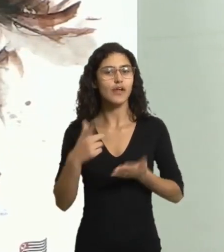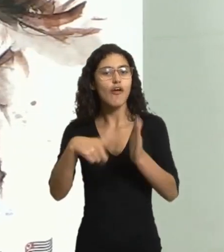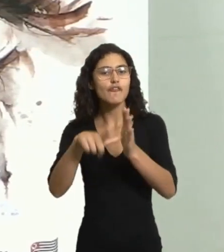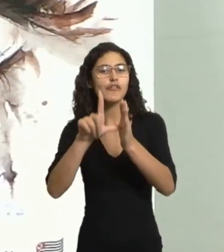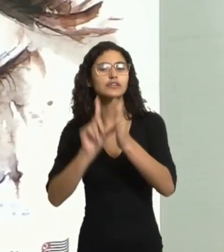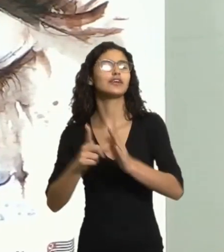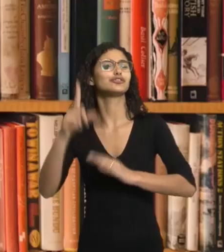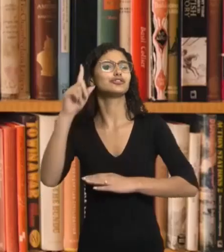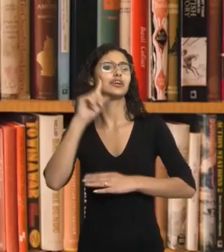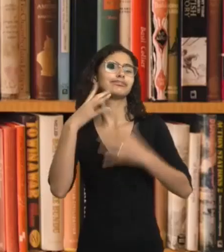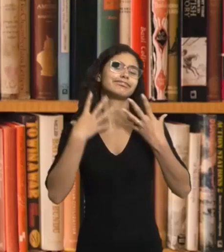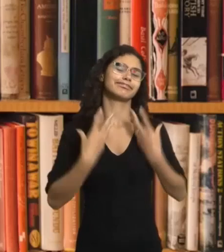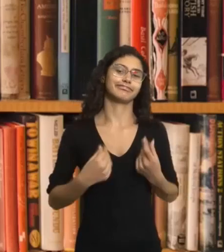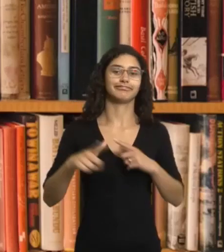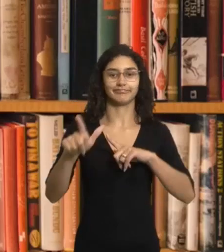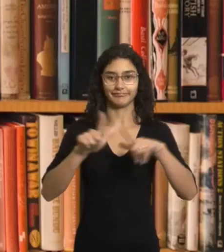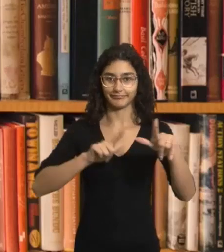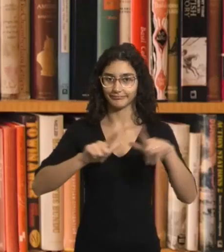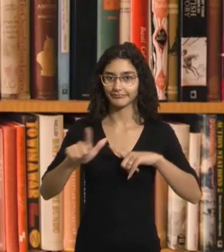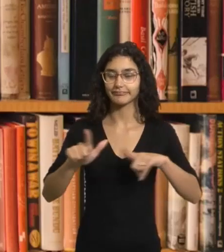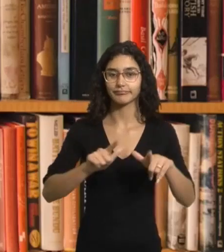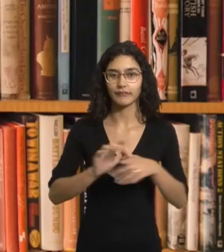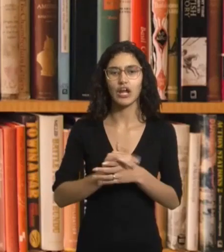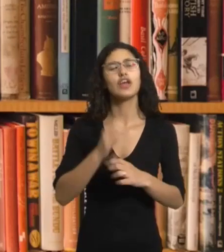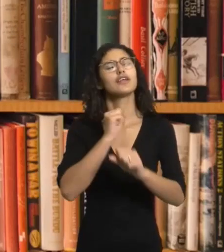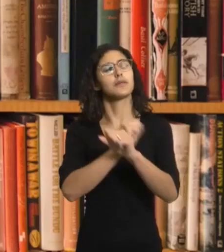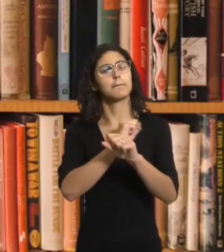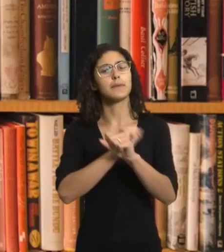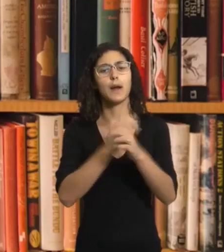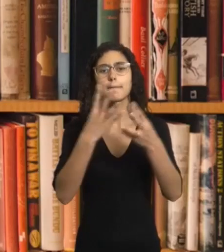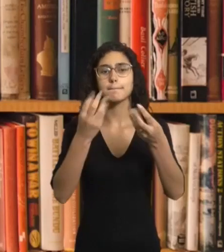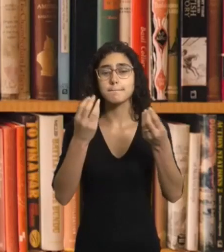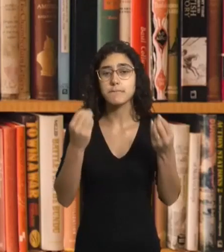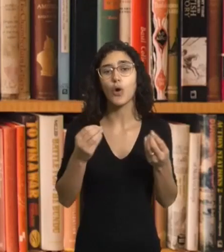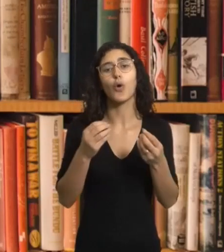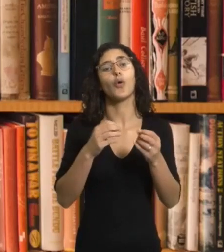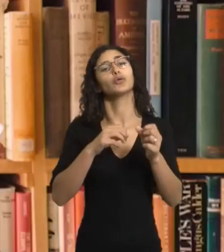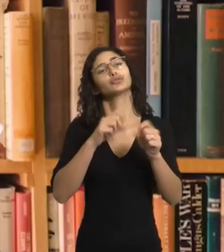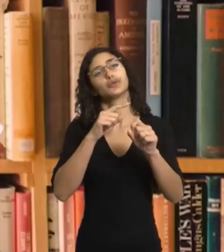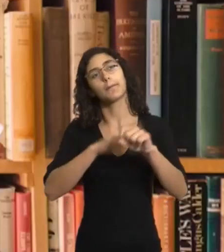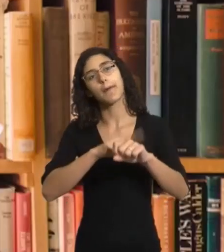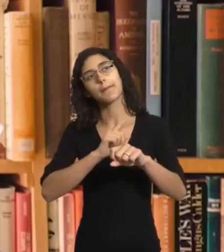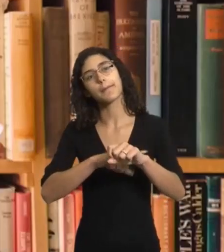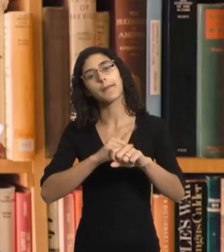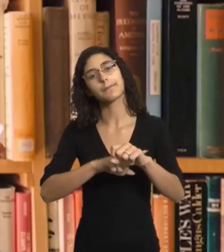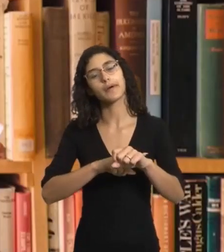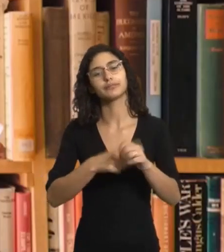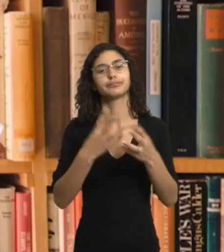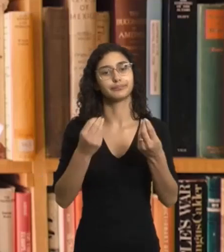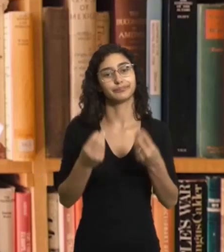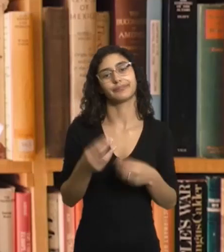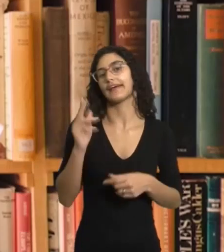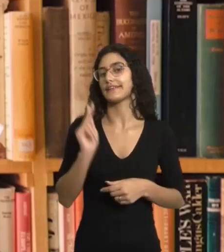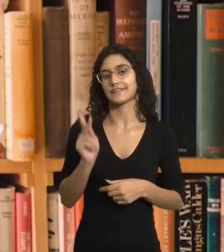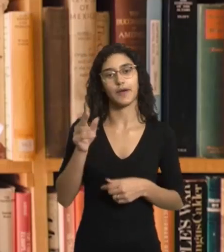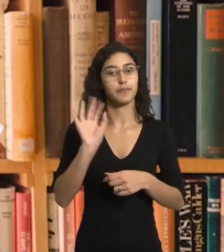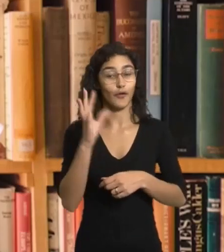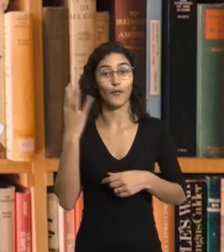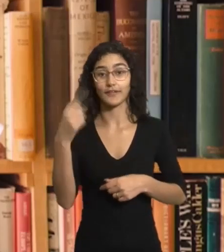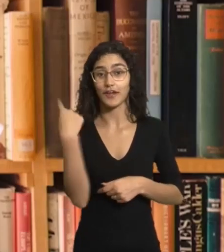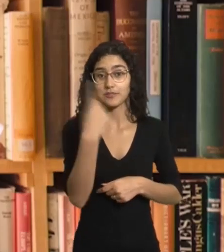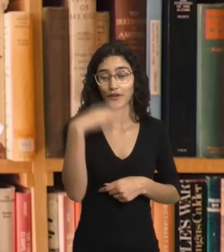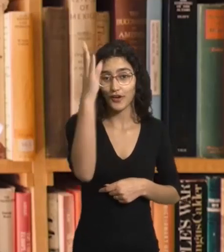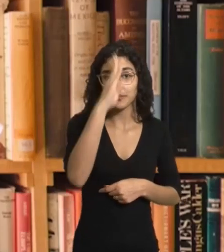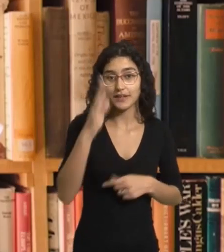dia cansativo de trabalho, depois de esperar muito no ônibus, no ponto de ônibus, coisa muito comum para nós